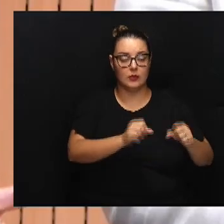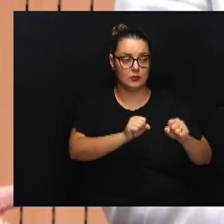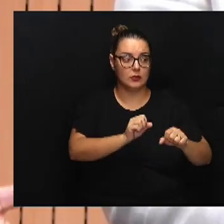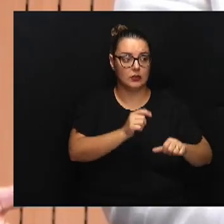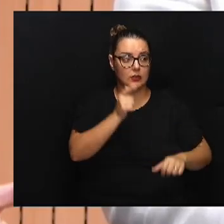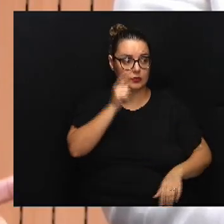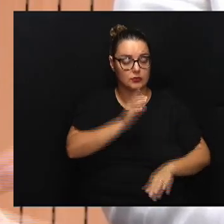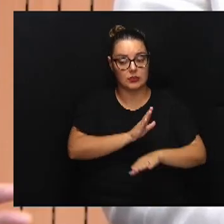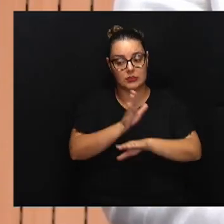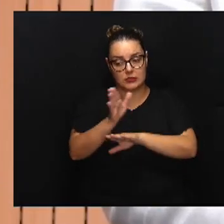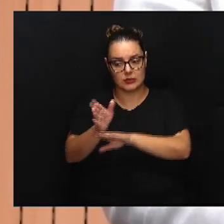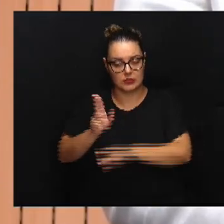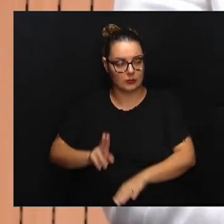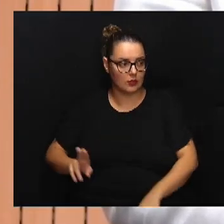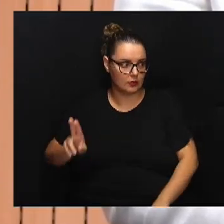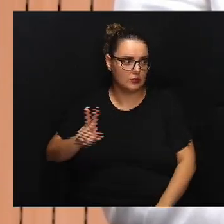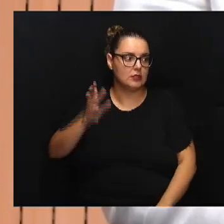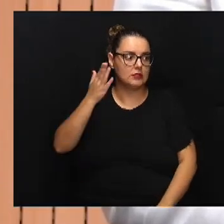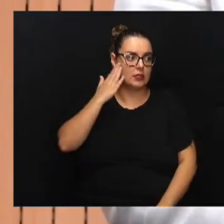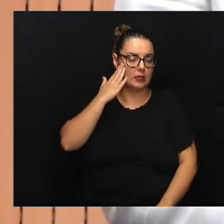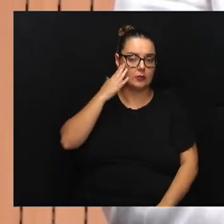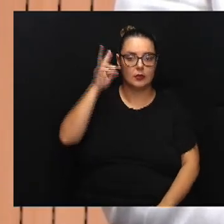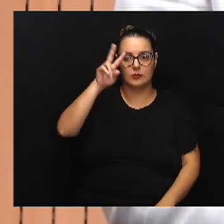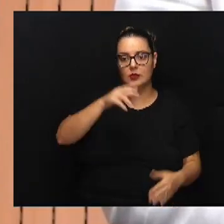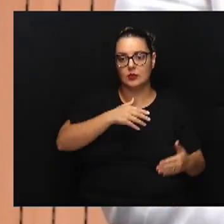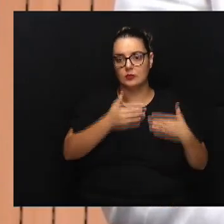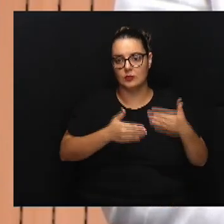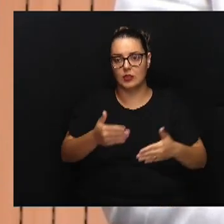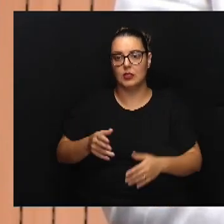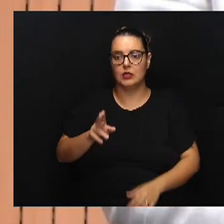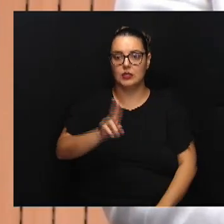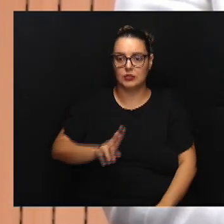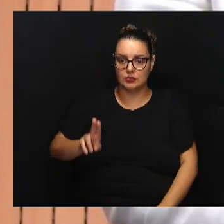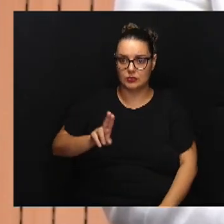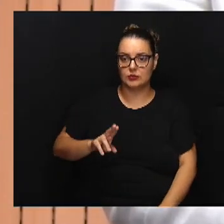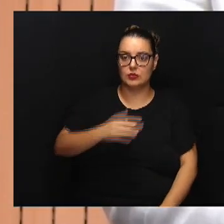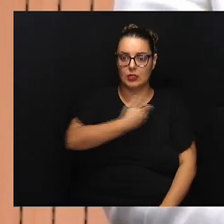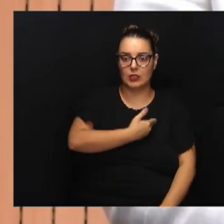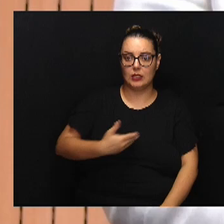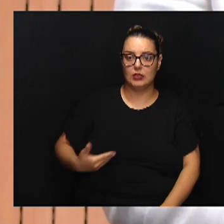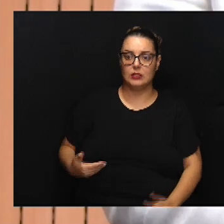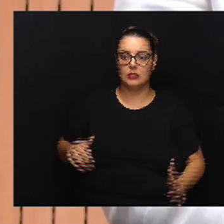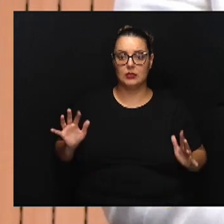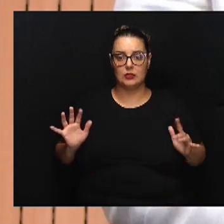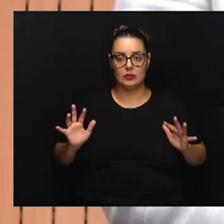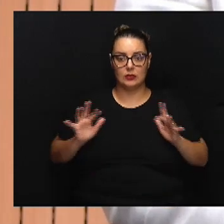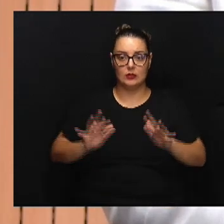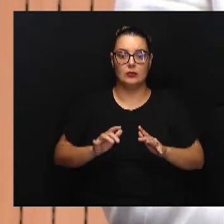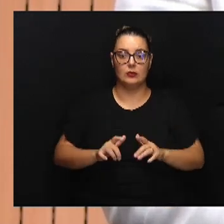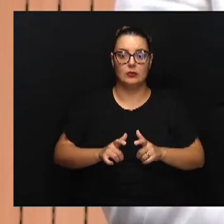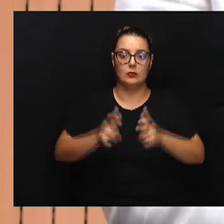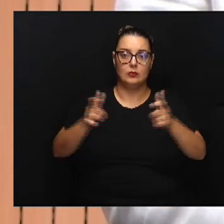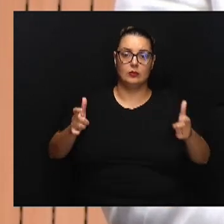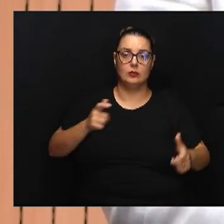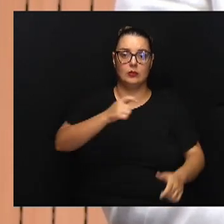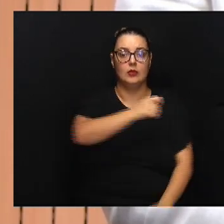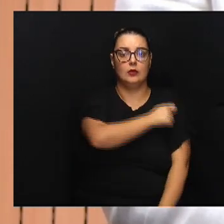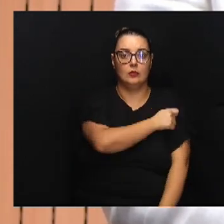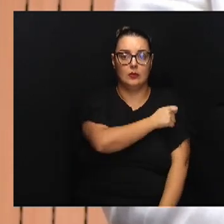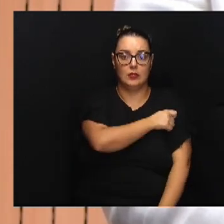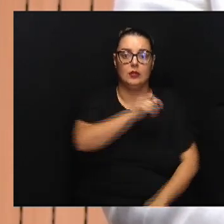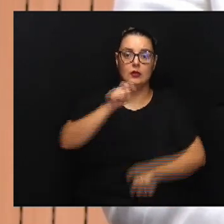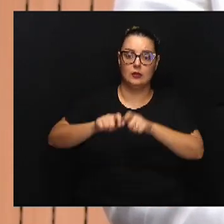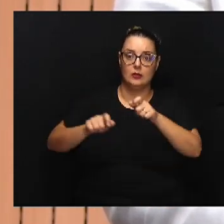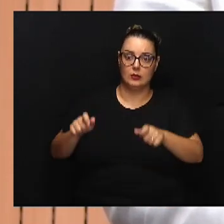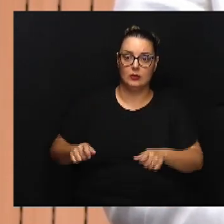pública. A gente sabe que, historicamente, as universidades públicas são ocupadas por alunos, por